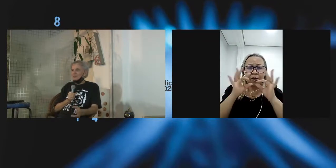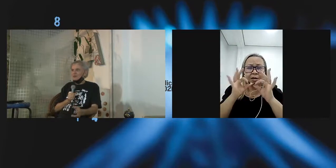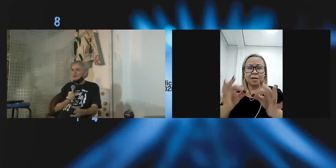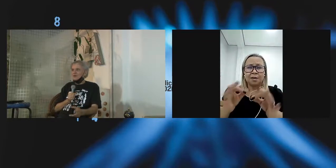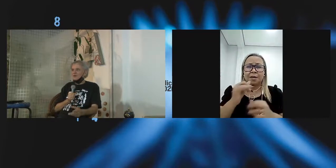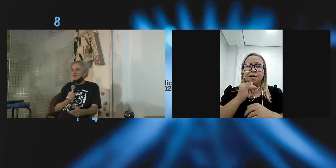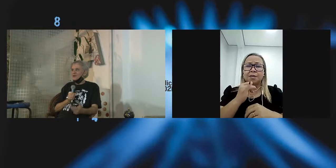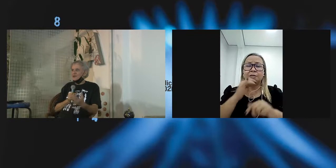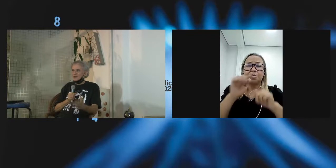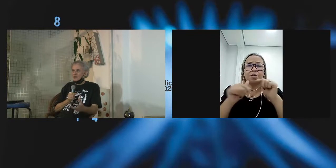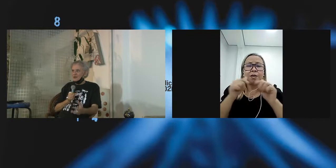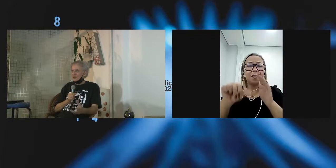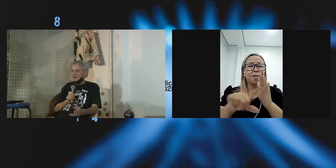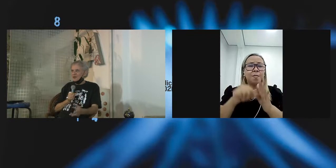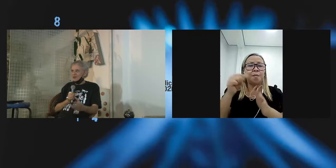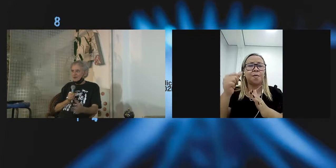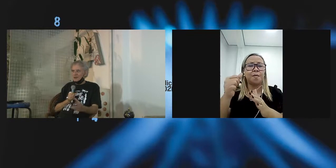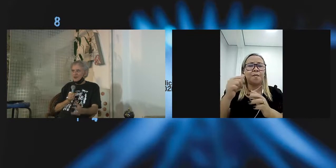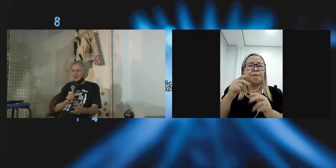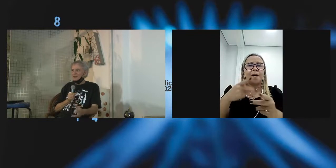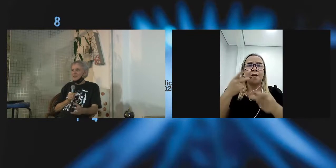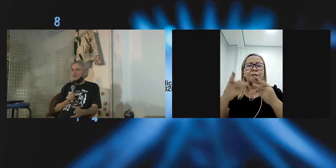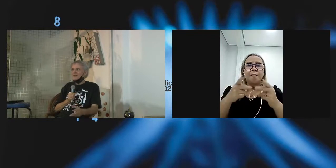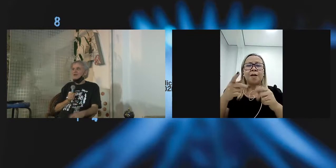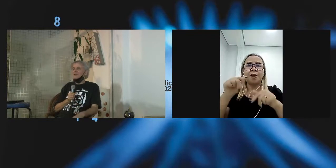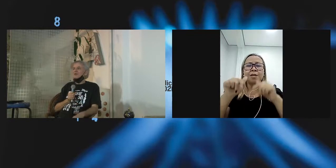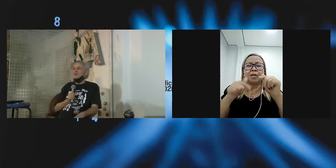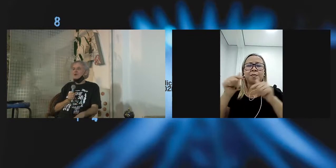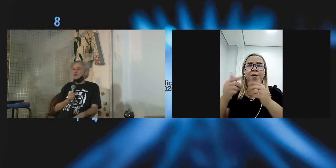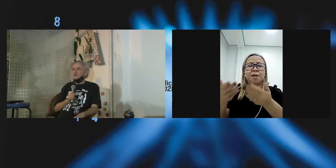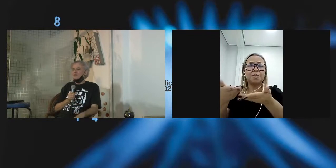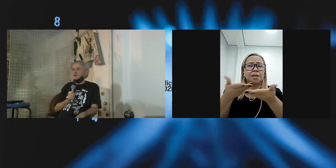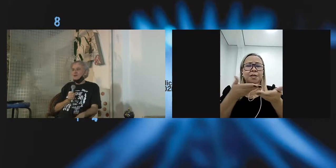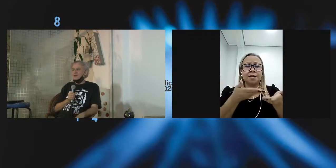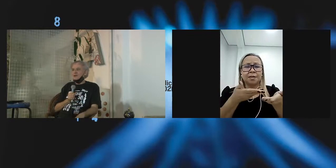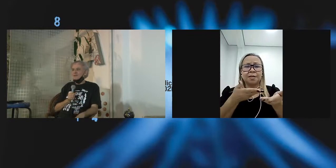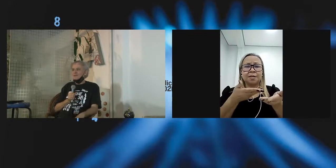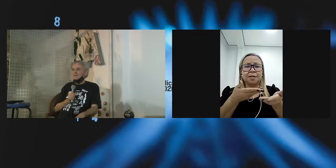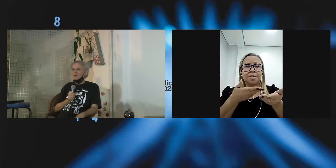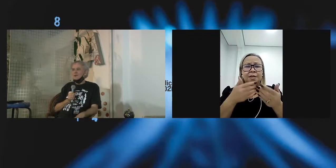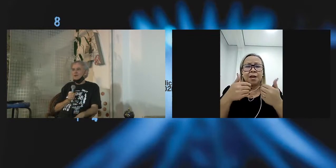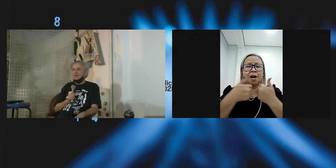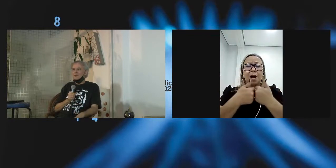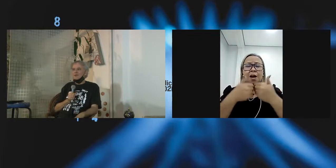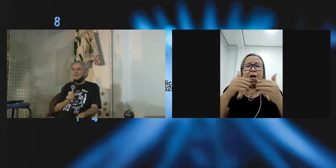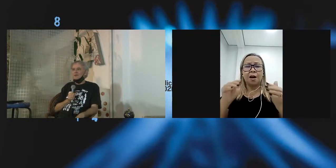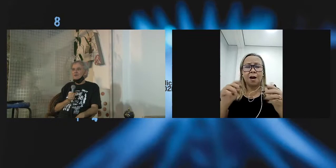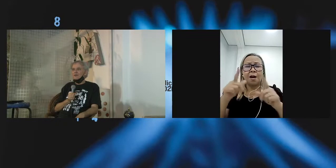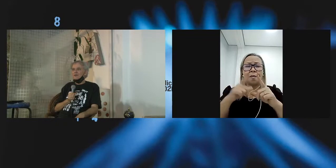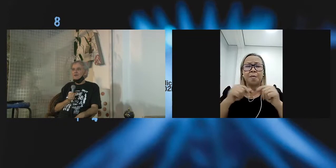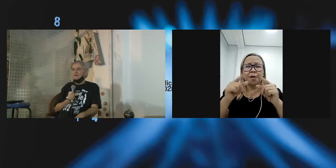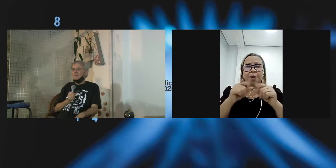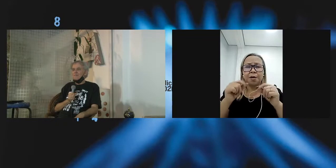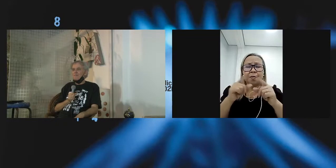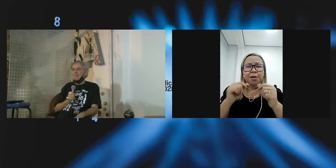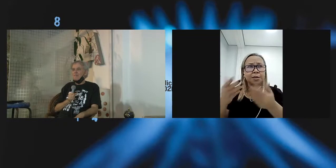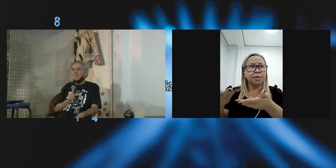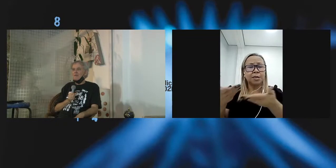trabalho pela primeira vez, eu falei assim, não, esse trabalho a gente tem que trazer para o Aberto Brasília. Pode mandar